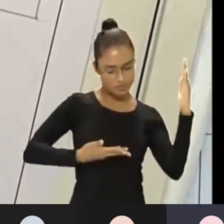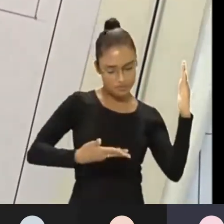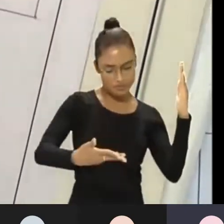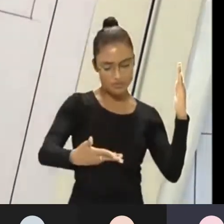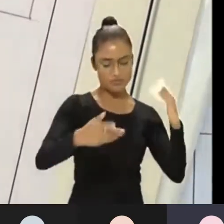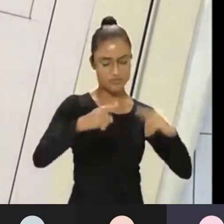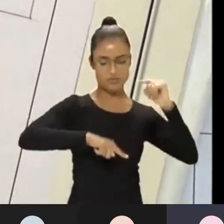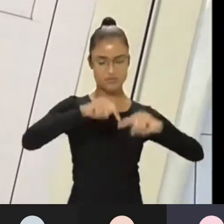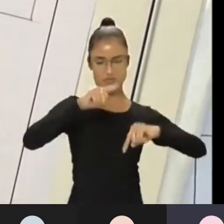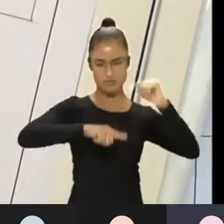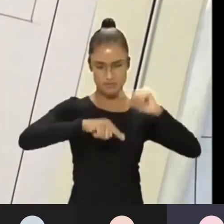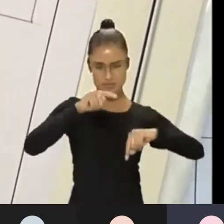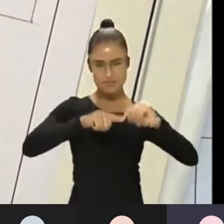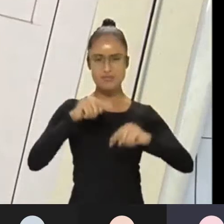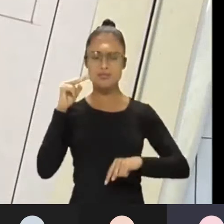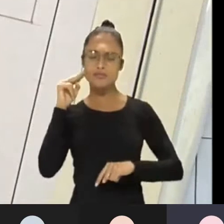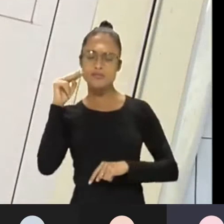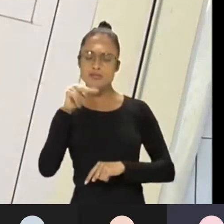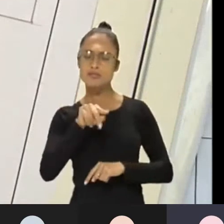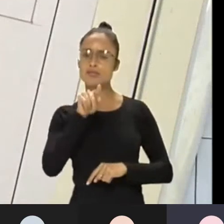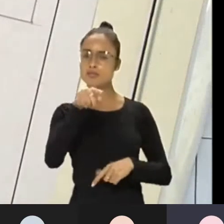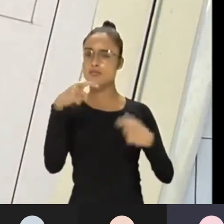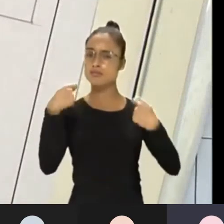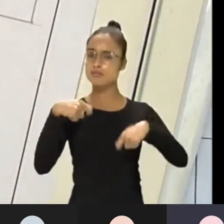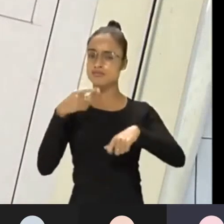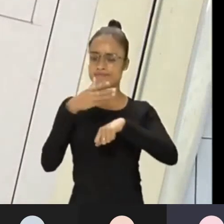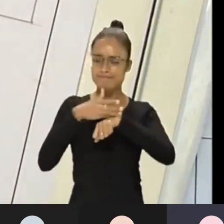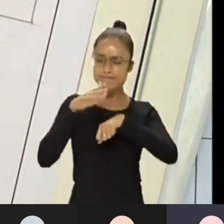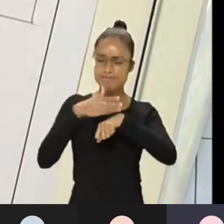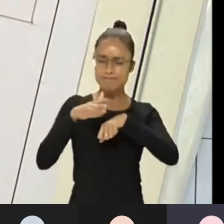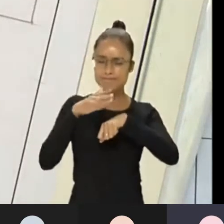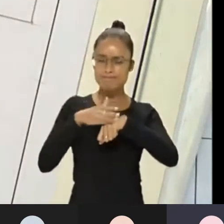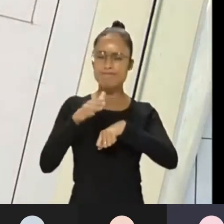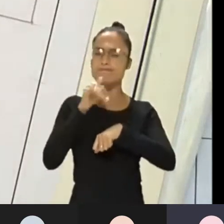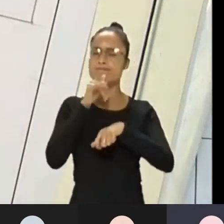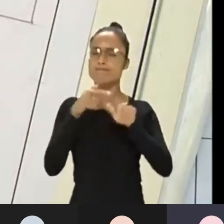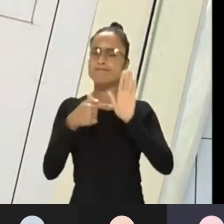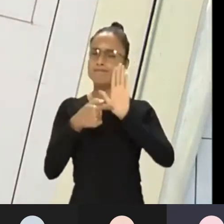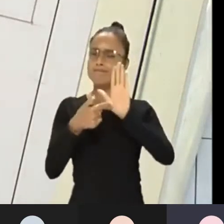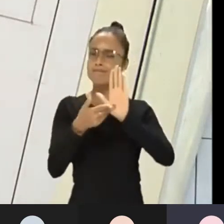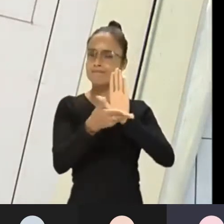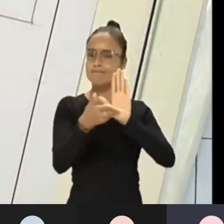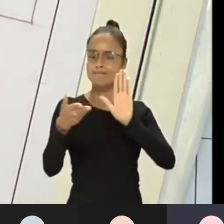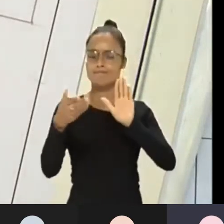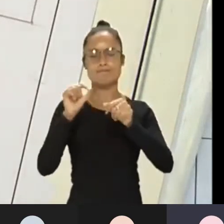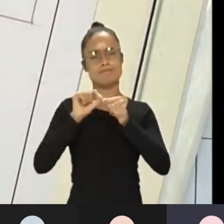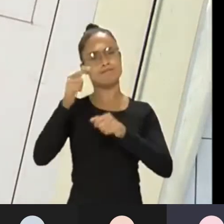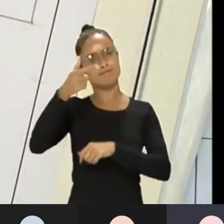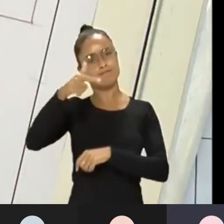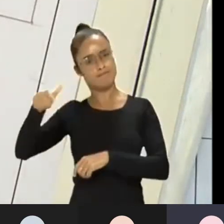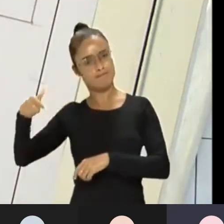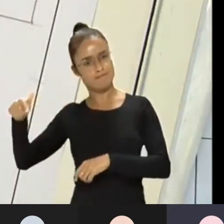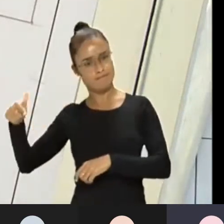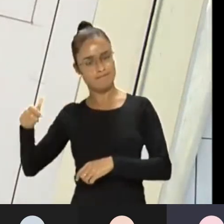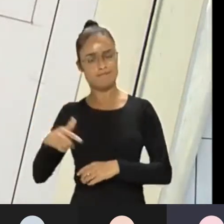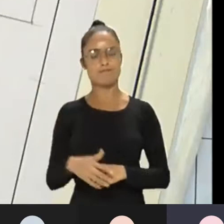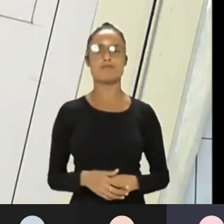a título de exemplo, para você aprender a aplicar esses conceitos tridimensionais e